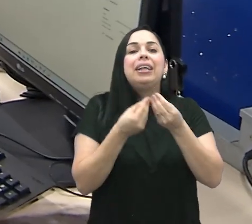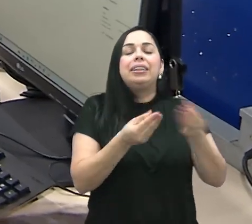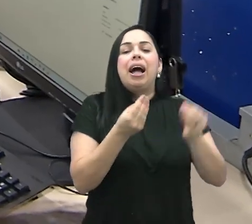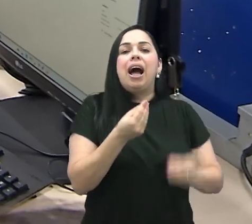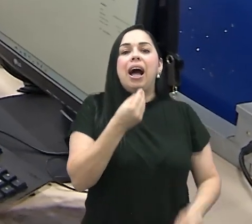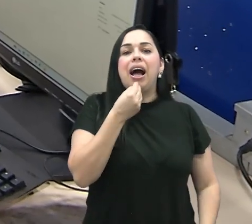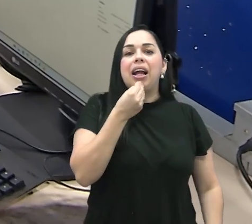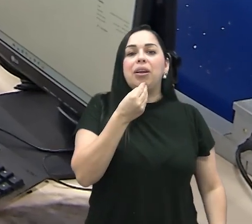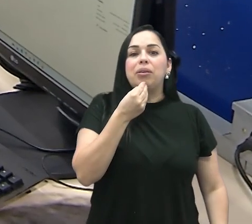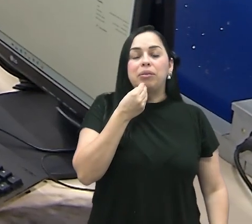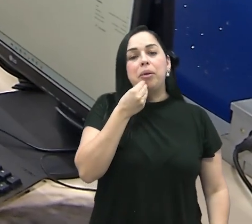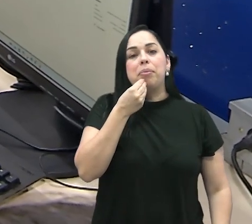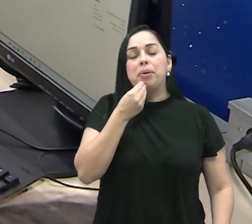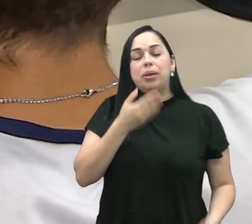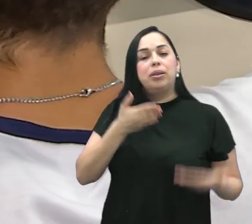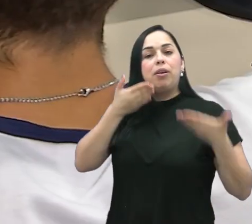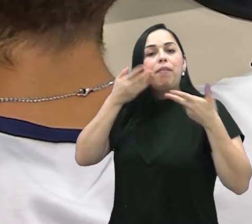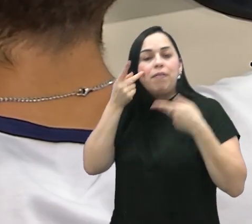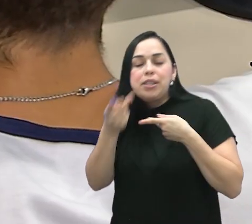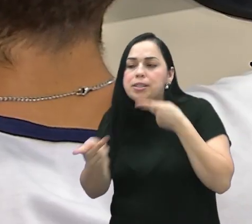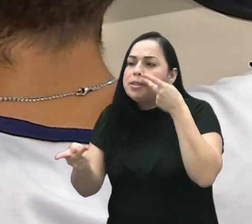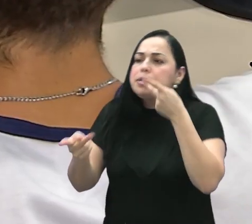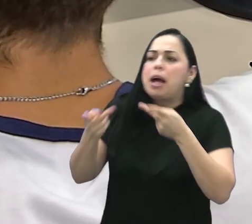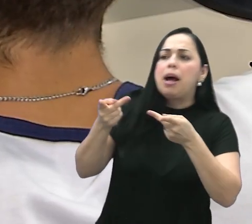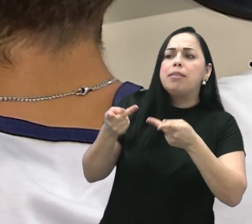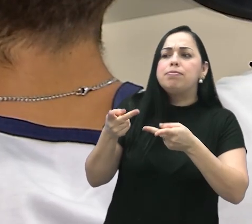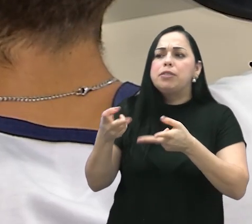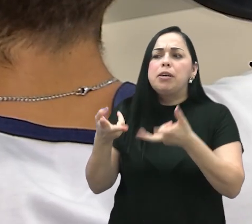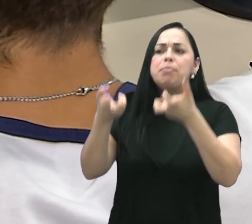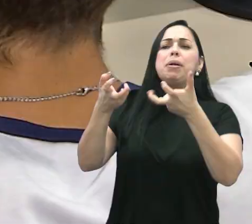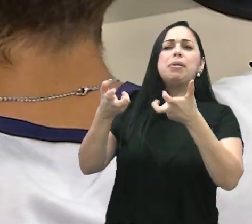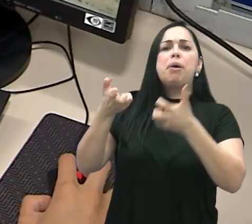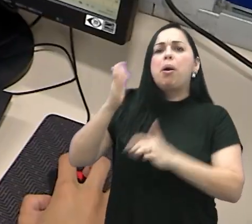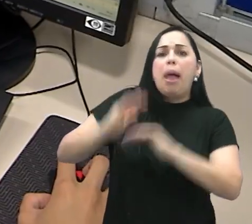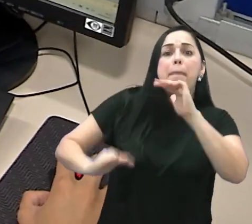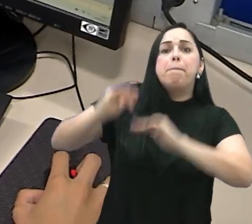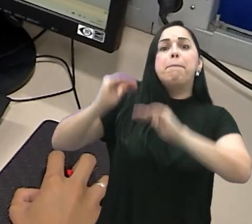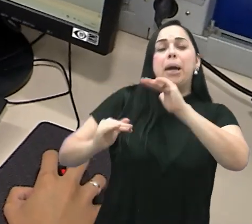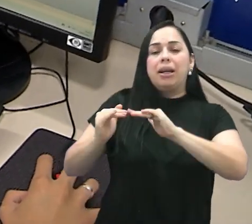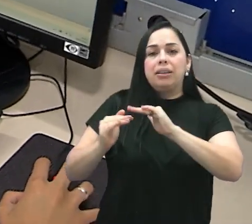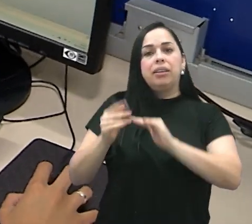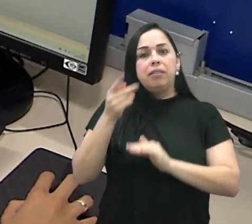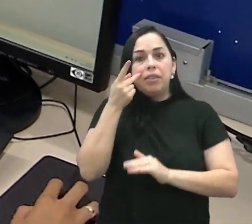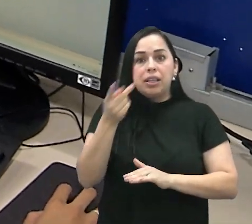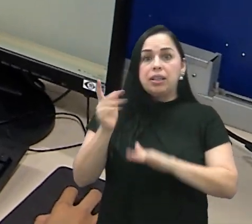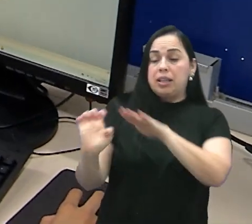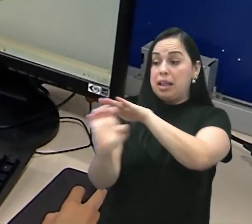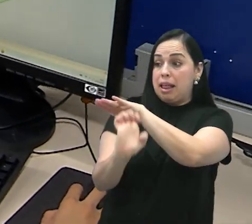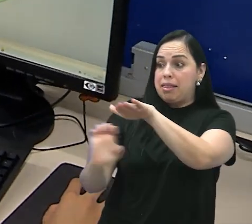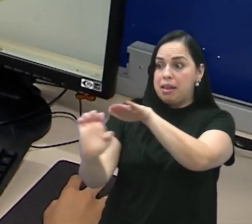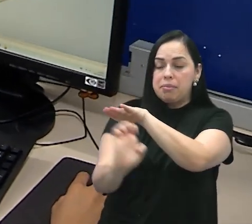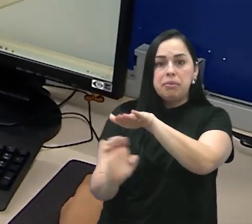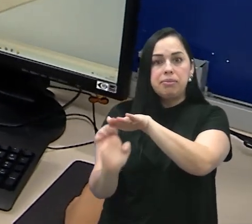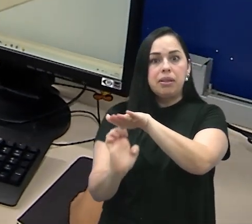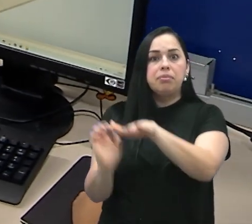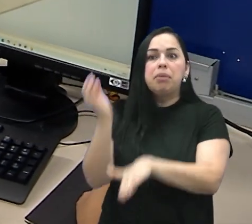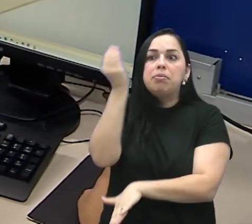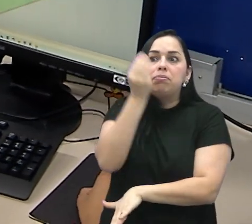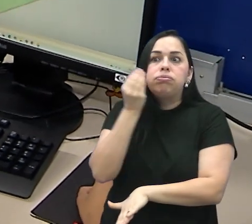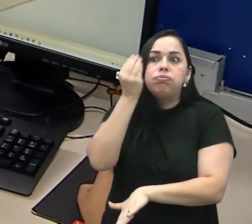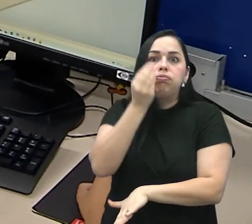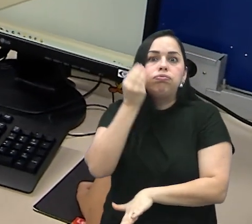que os estudantes conheçam na prática o trabalho das profissões que irão exercer. A ideia é realizar visitas em empresas da cidade